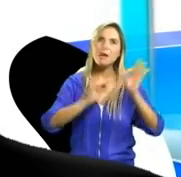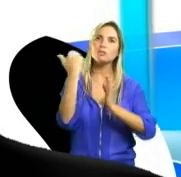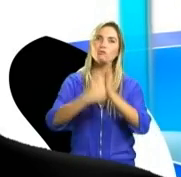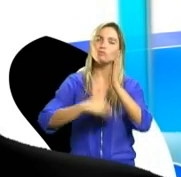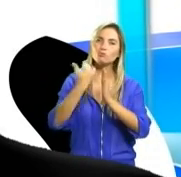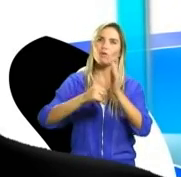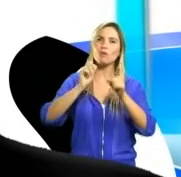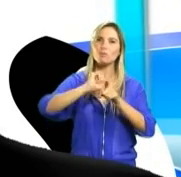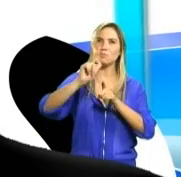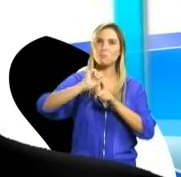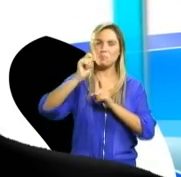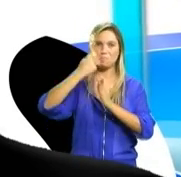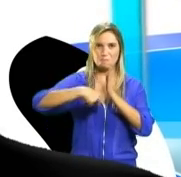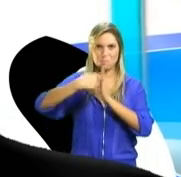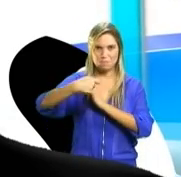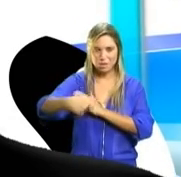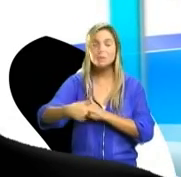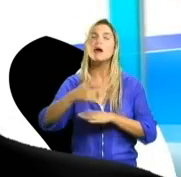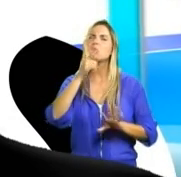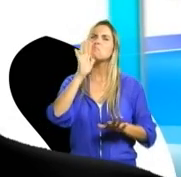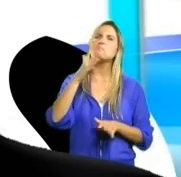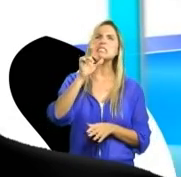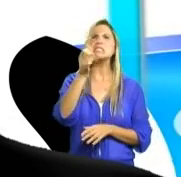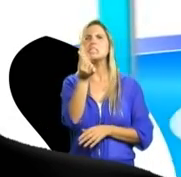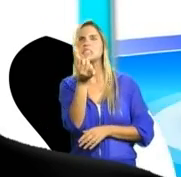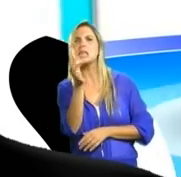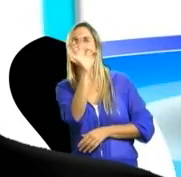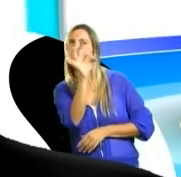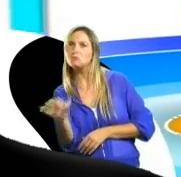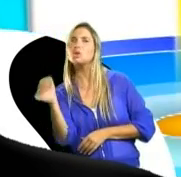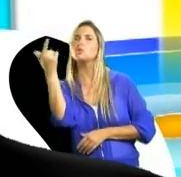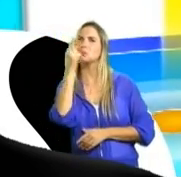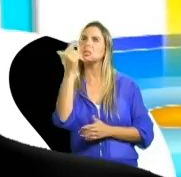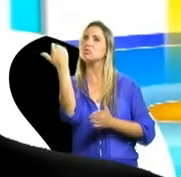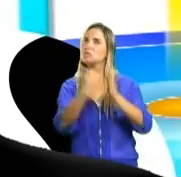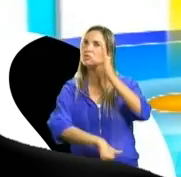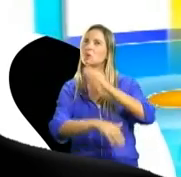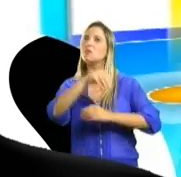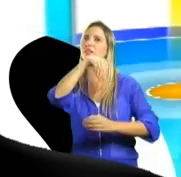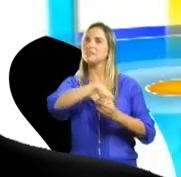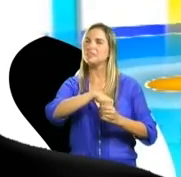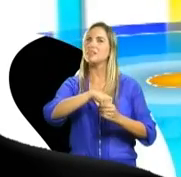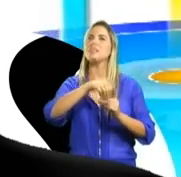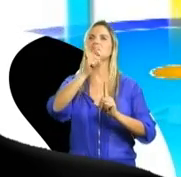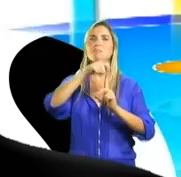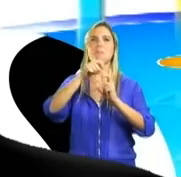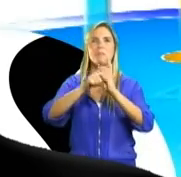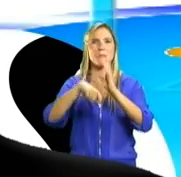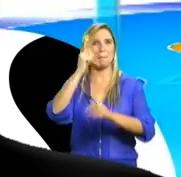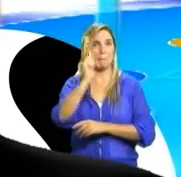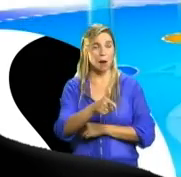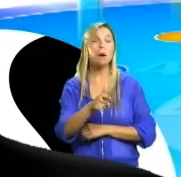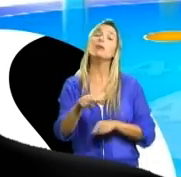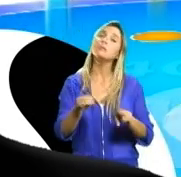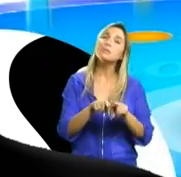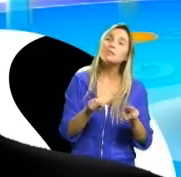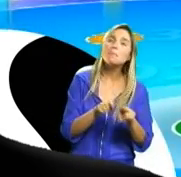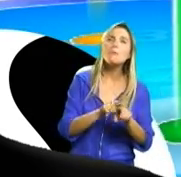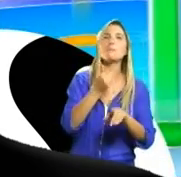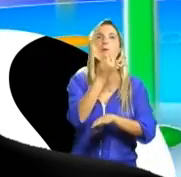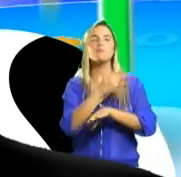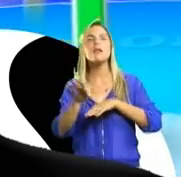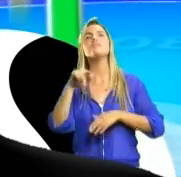UENG, que oferece benefício financeiro de até 60% do valor da mensalidade. Além disso, a instituição mantém